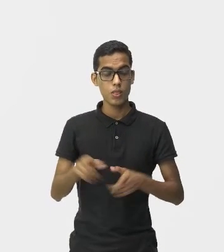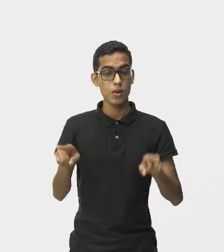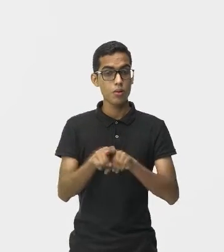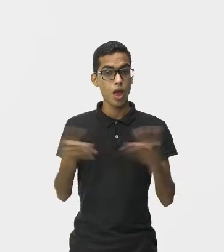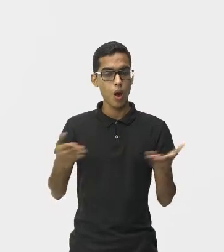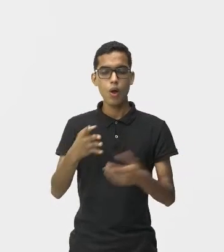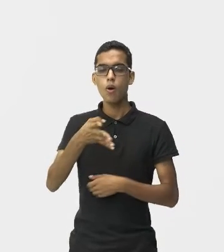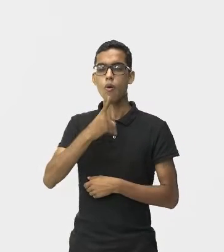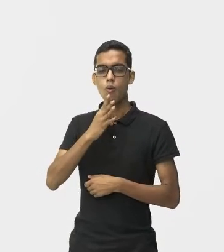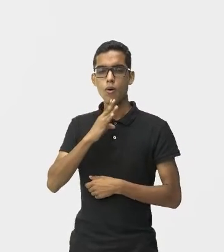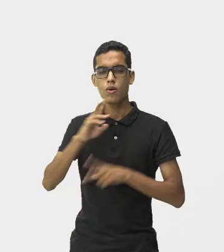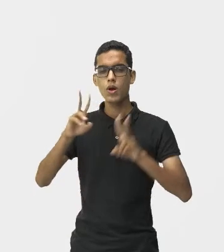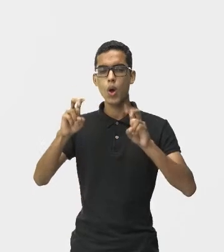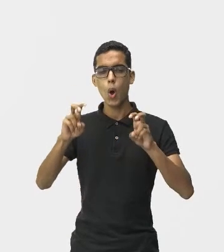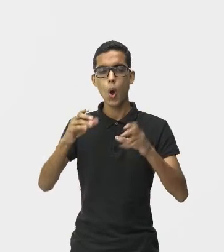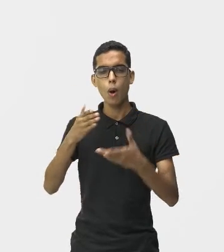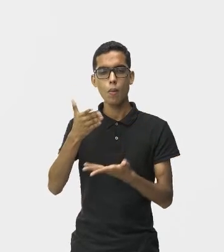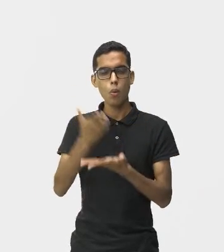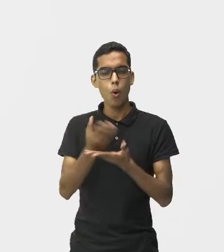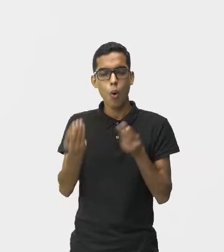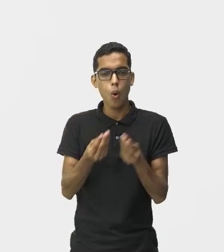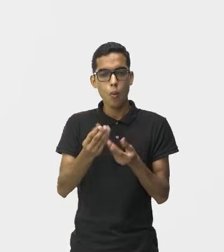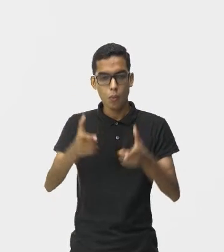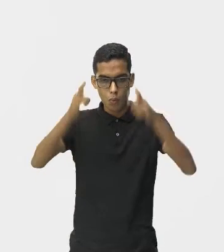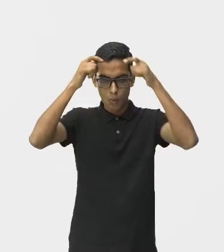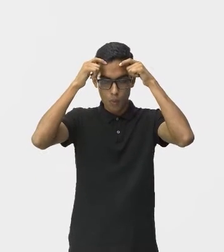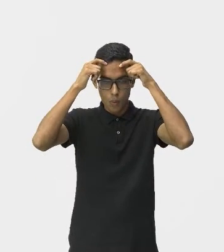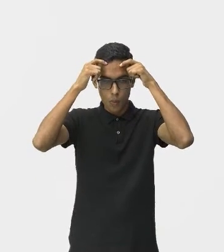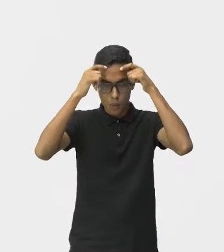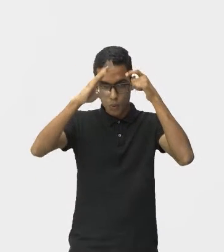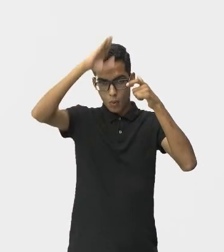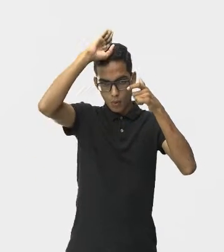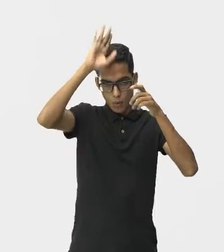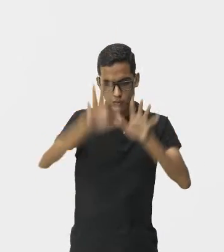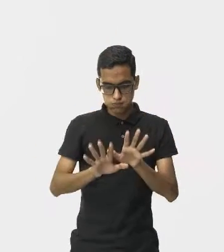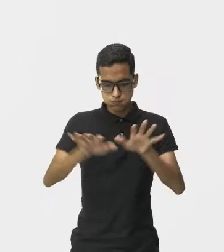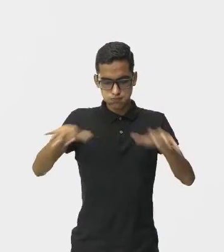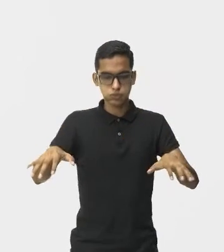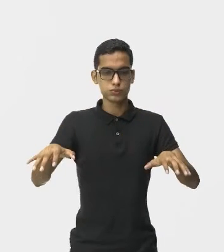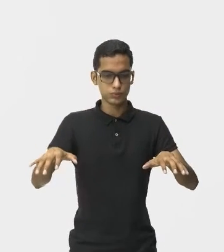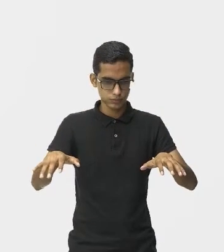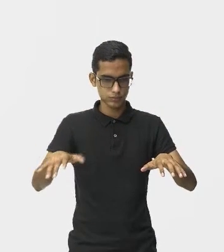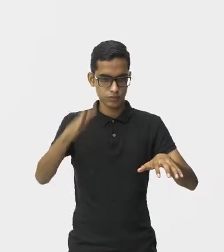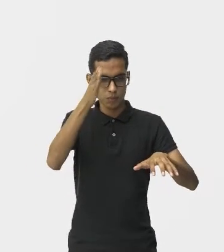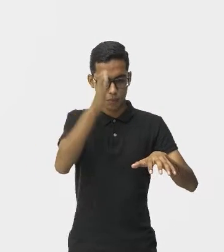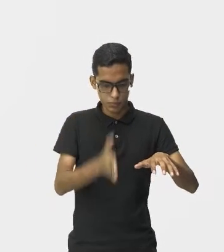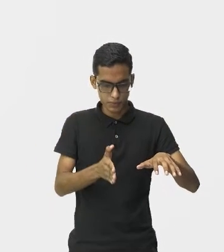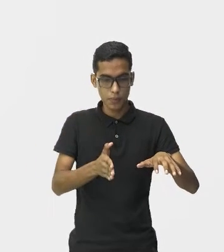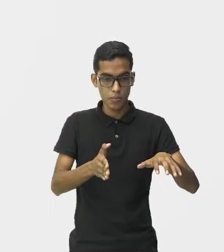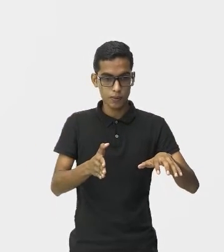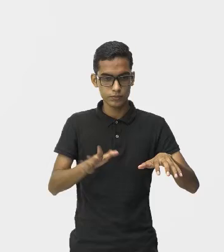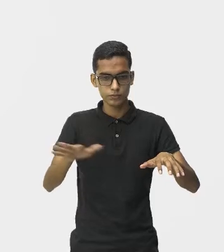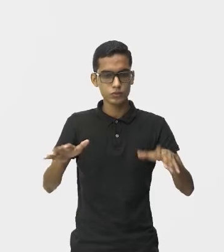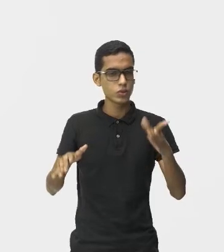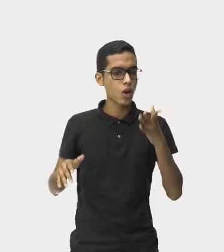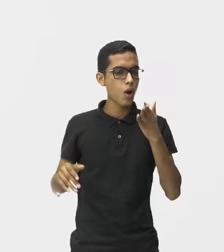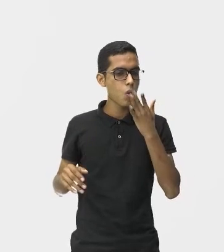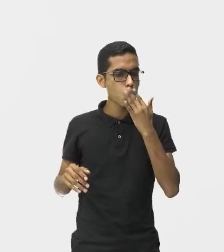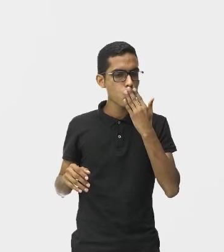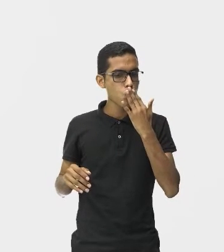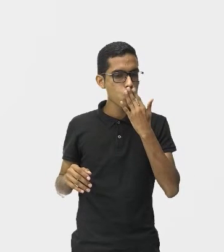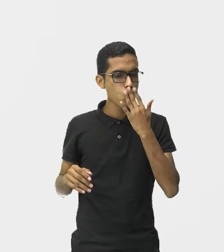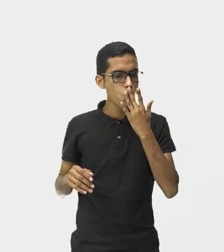Romano. Assim ficou o Império Romano depois da divisão, como vocês podem ver aqui na cor vermelha, o Império Romano